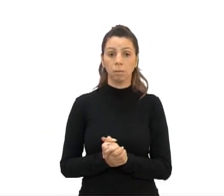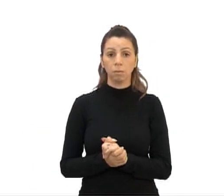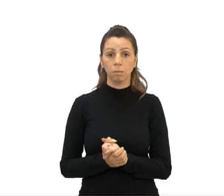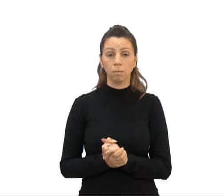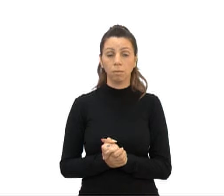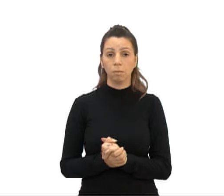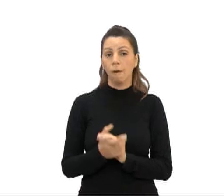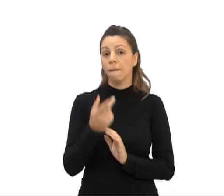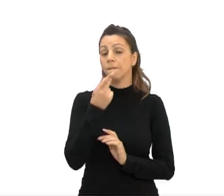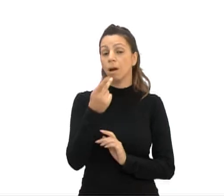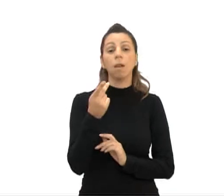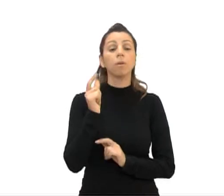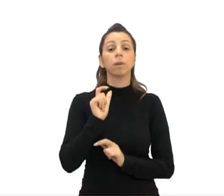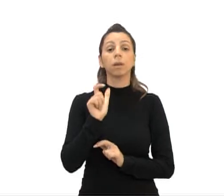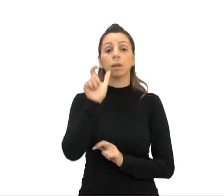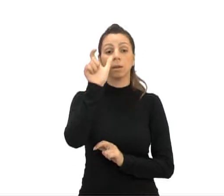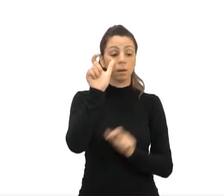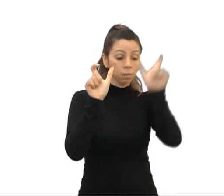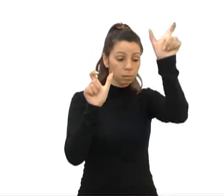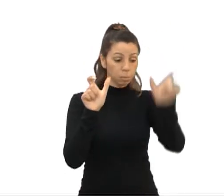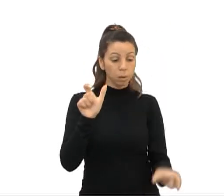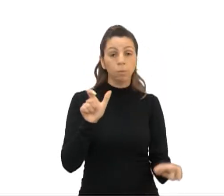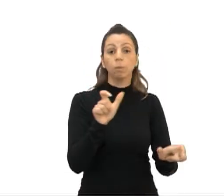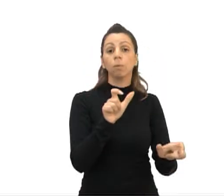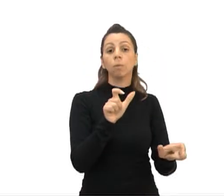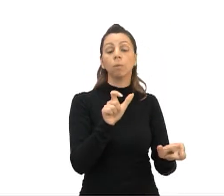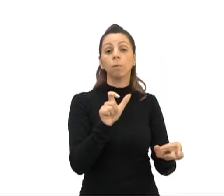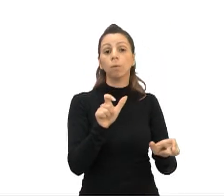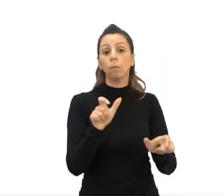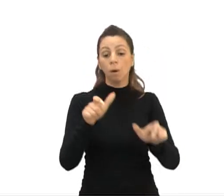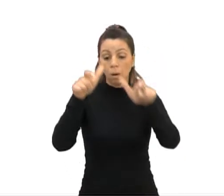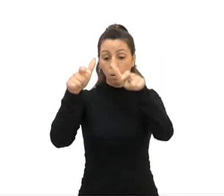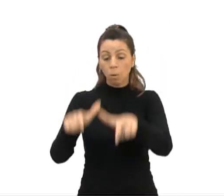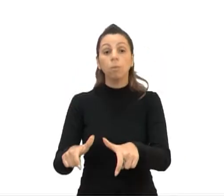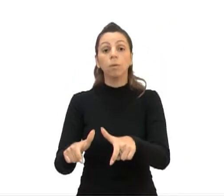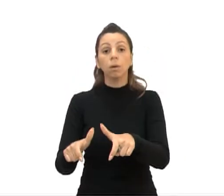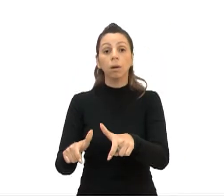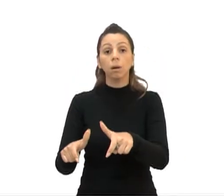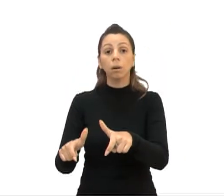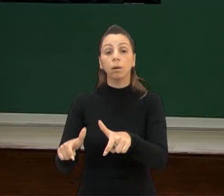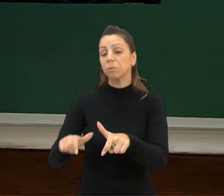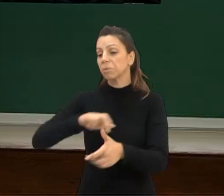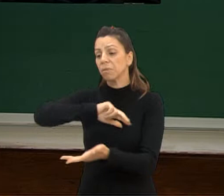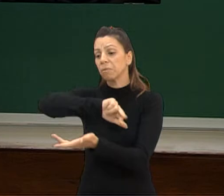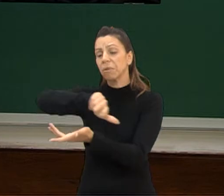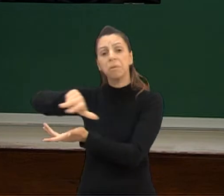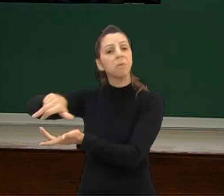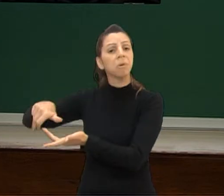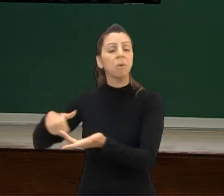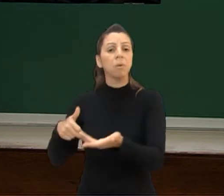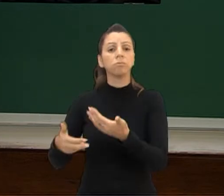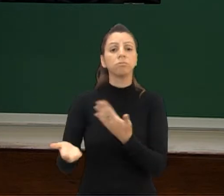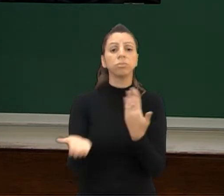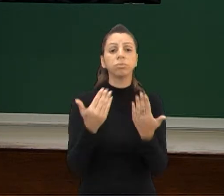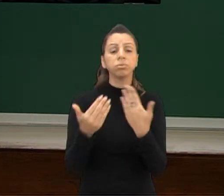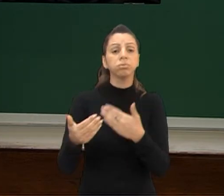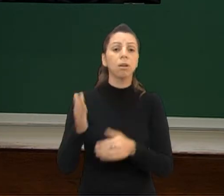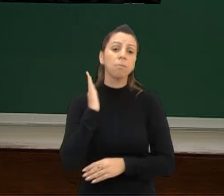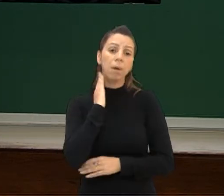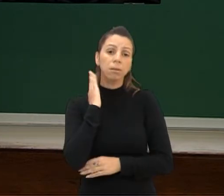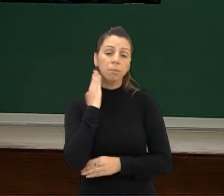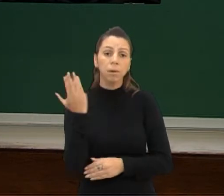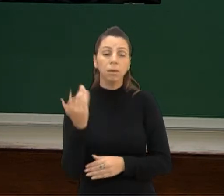falar de pessoas, lugares e coisas, estabelecer um diálogo. Pensem que no chat tem que ter mais de uma pessoa para